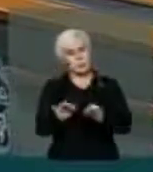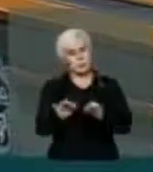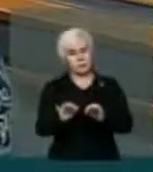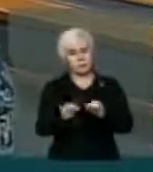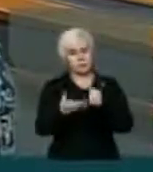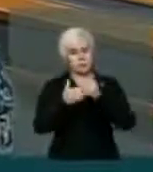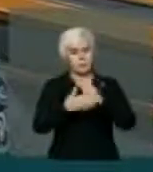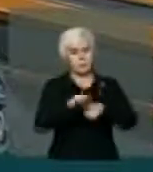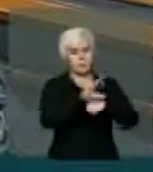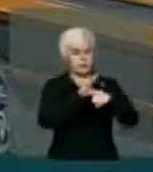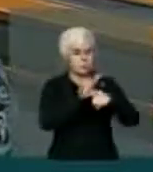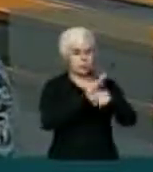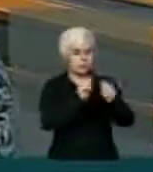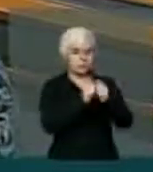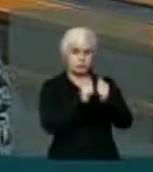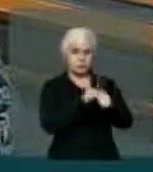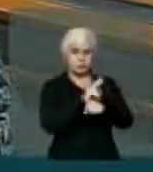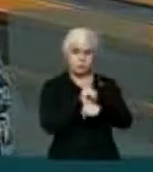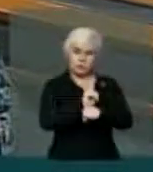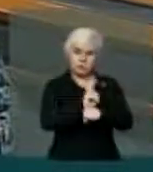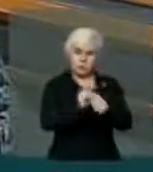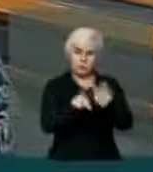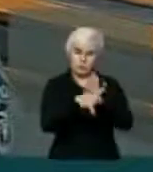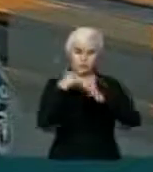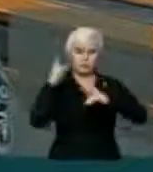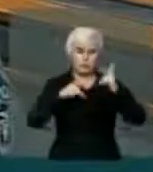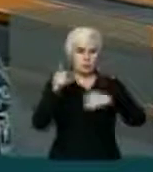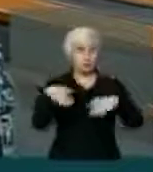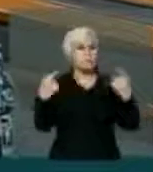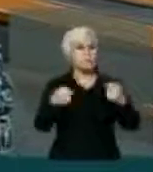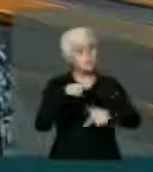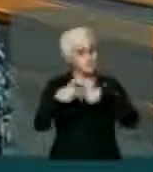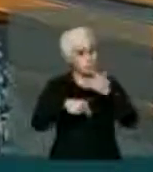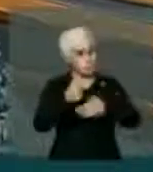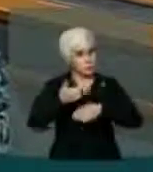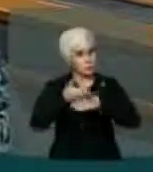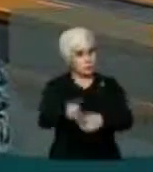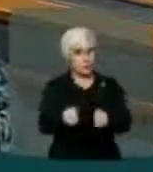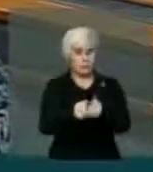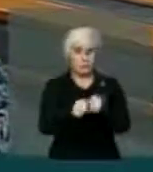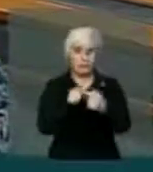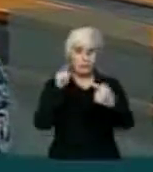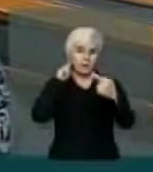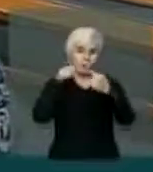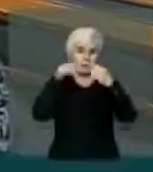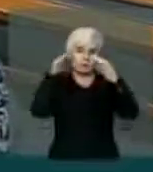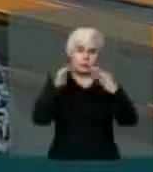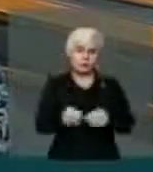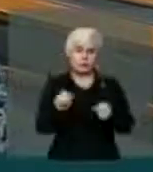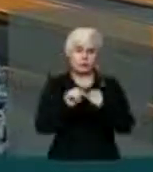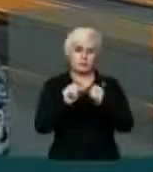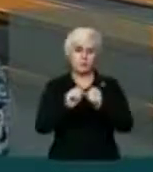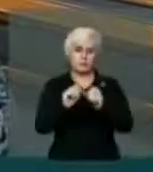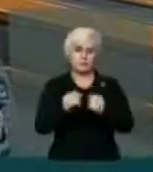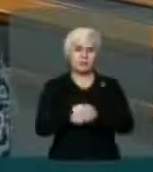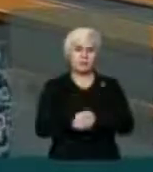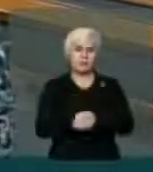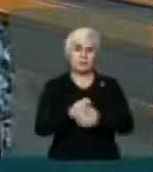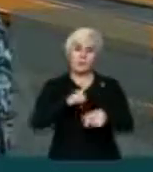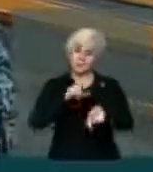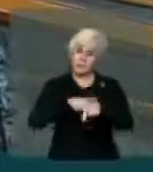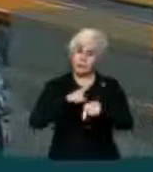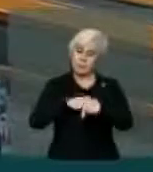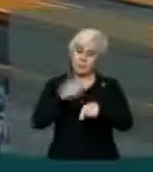constitucional pela fiscalização, pelo controle dessa política, tenham condições objetivas para realizar a contento. Houve momentos em